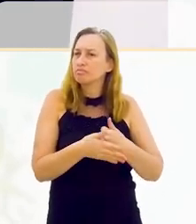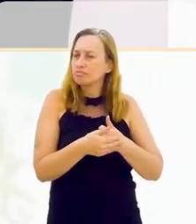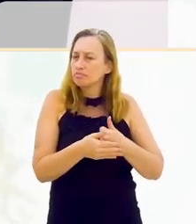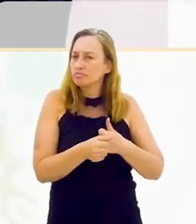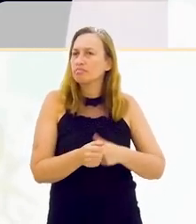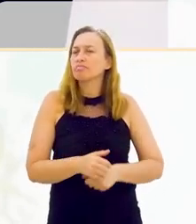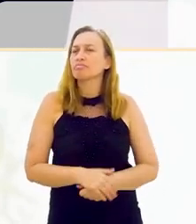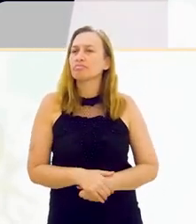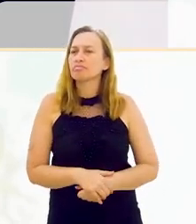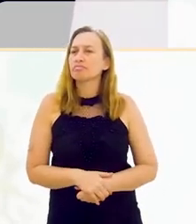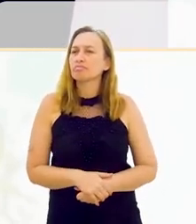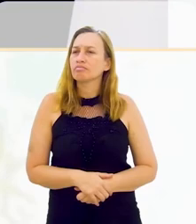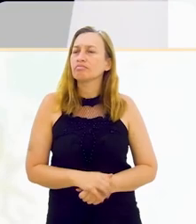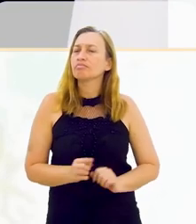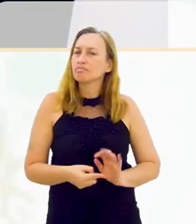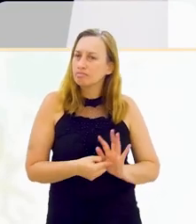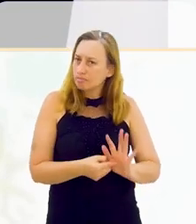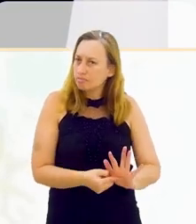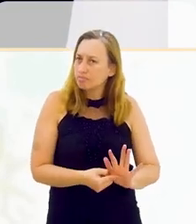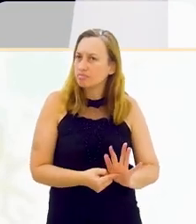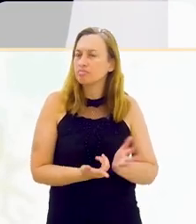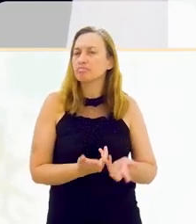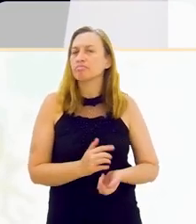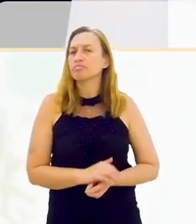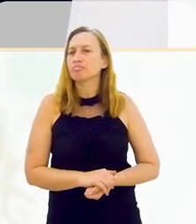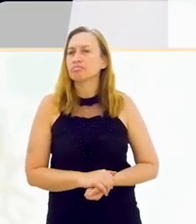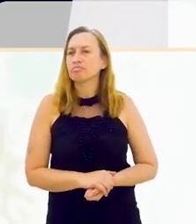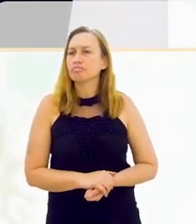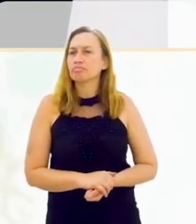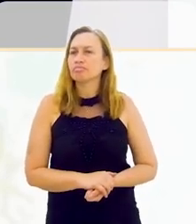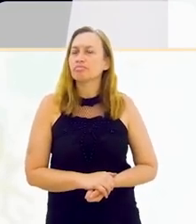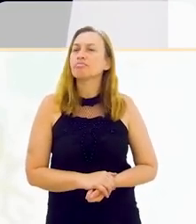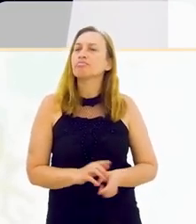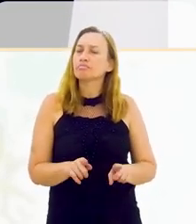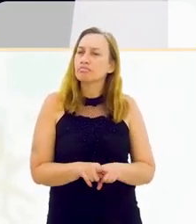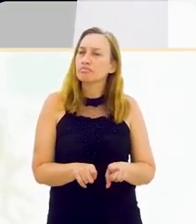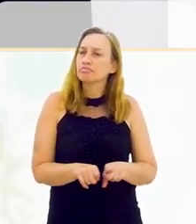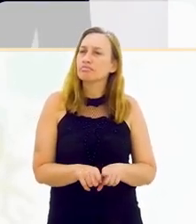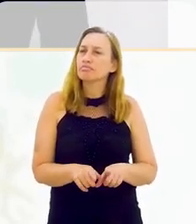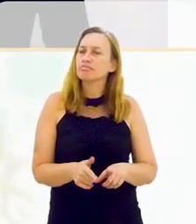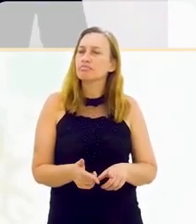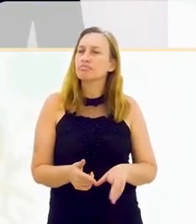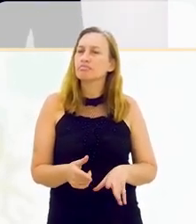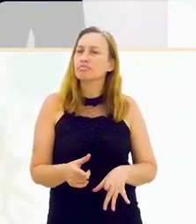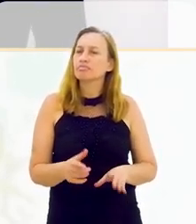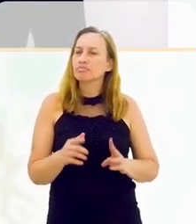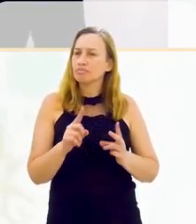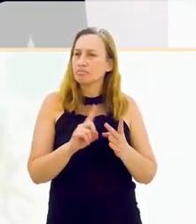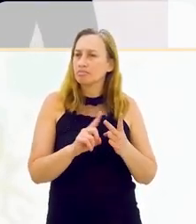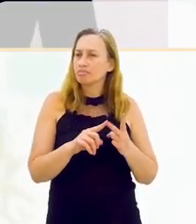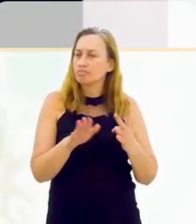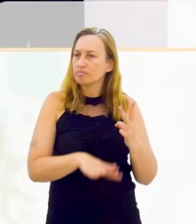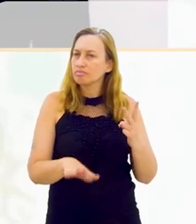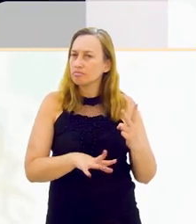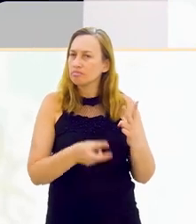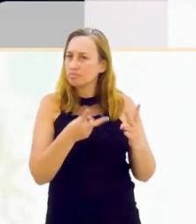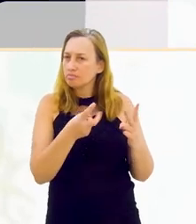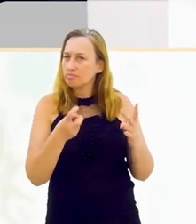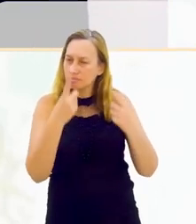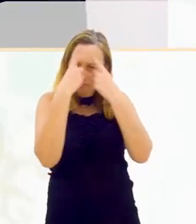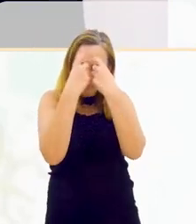essa carência, né? E demonstra isso, né? E tem a criança